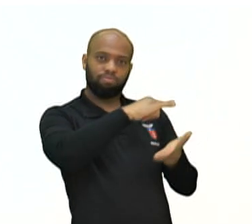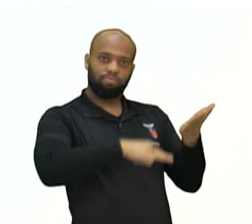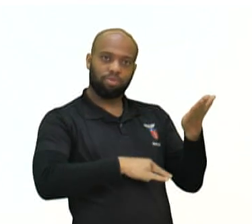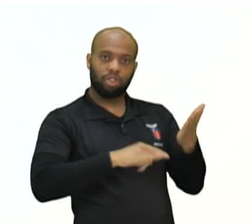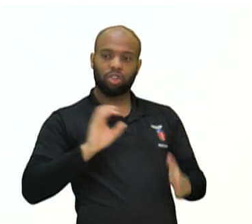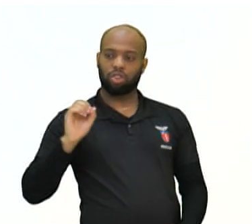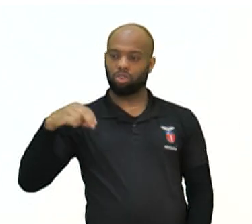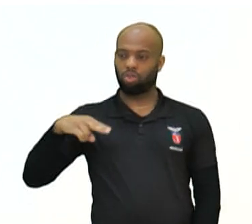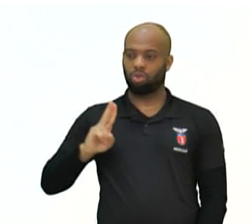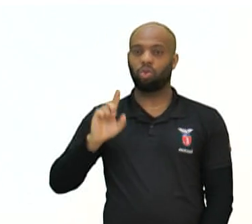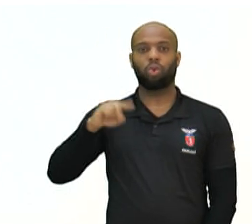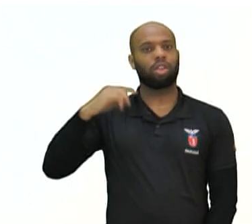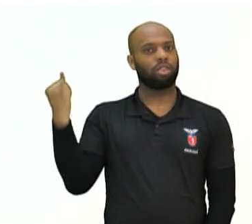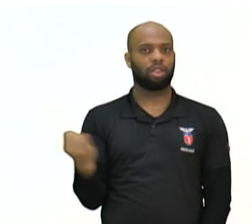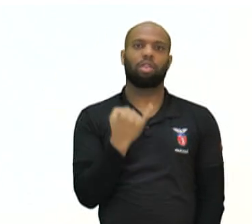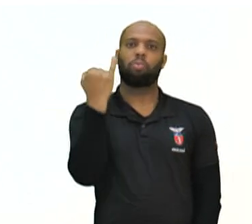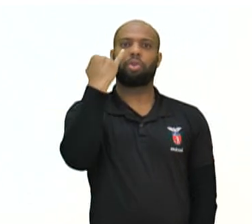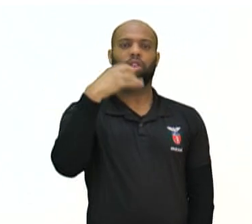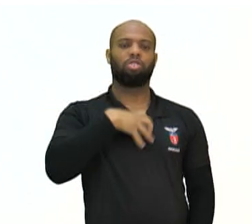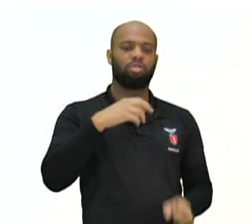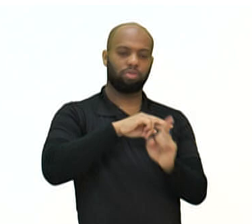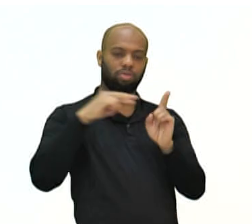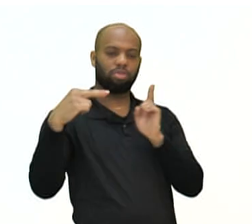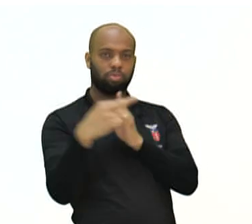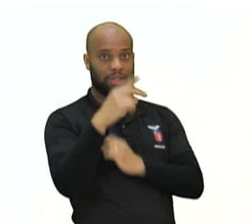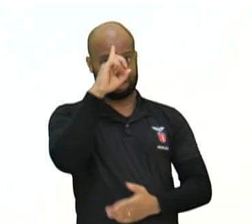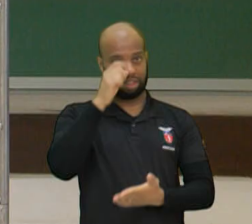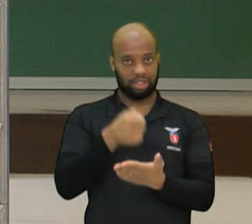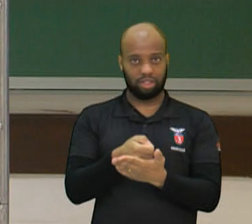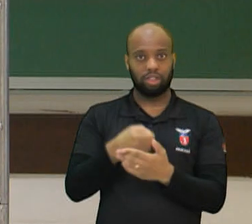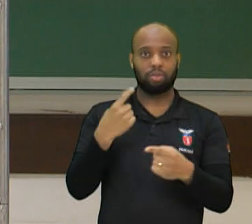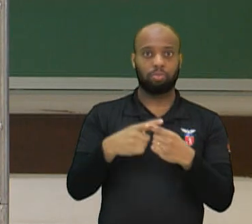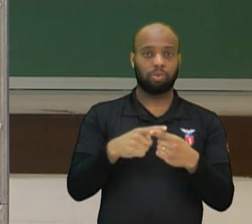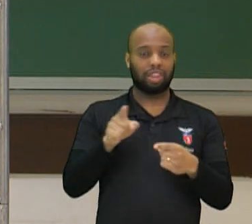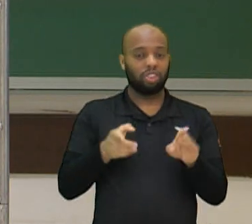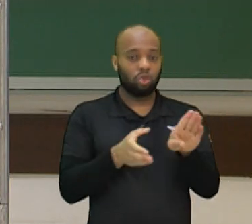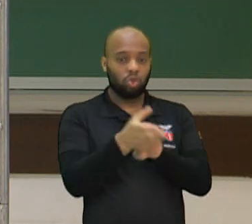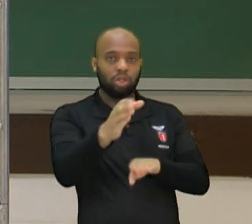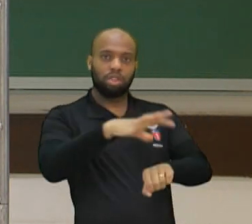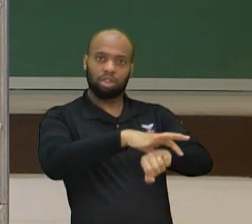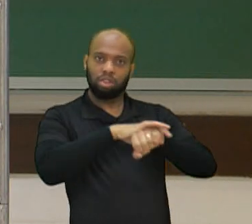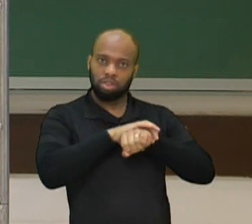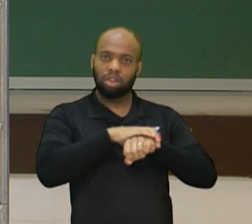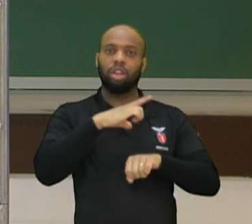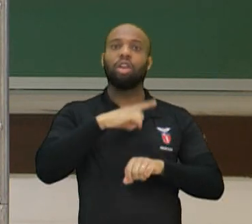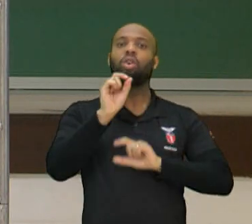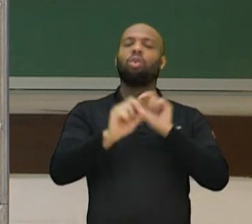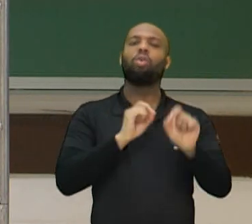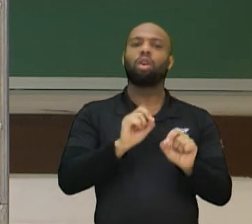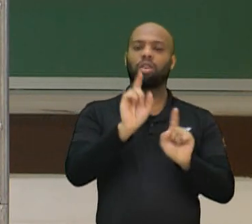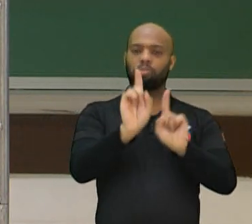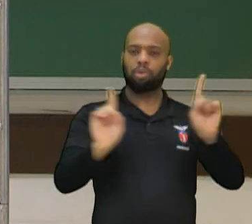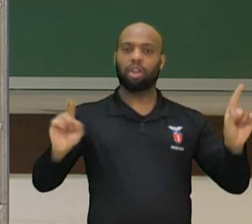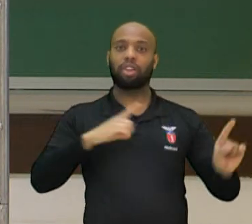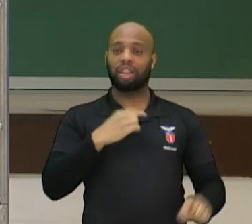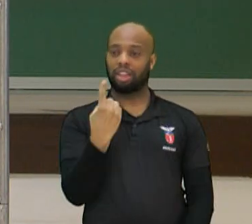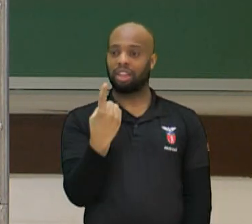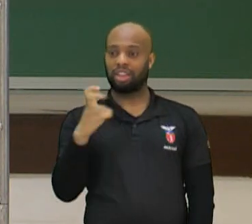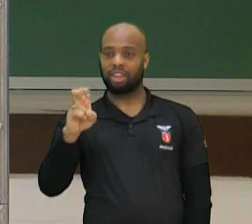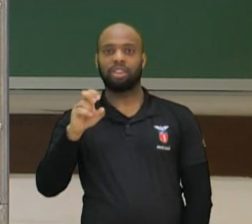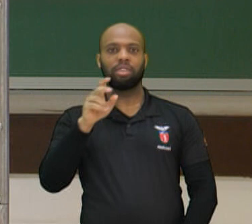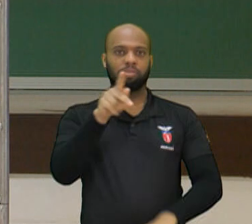órgão mais importante do ponto de vista decisório. O Conselho de Segurança é composto por 15